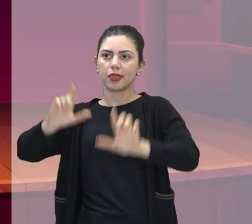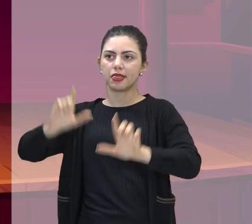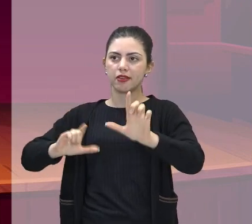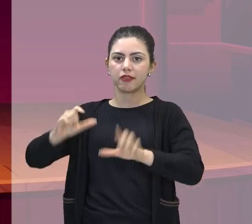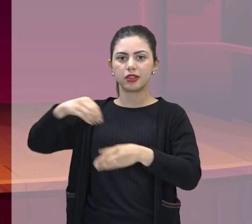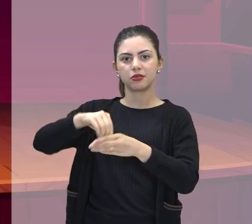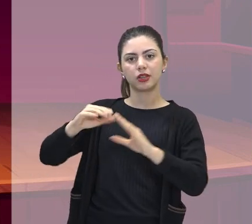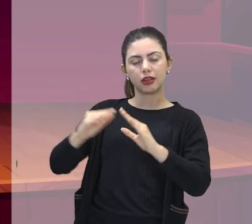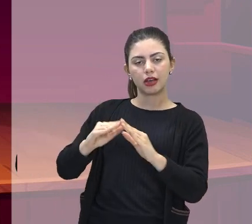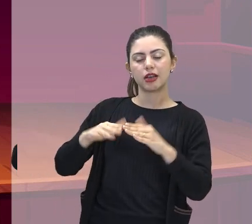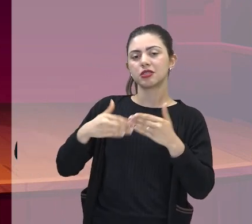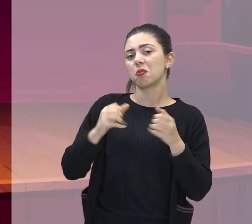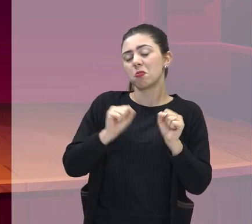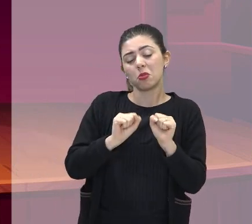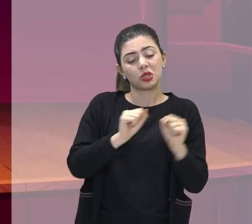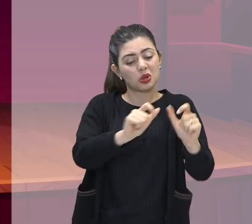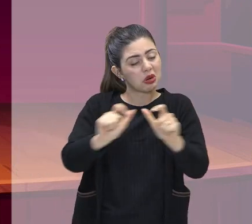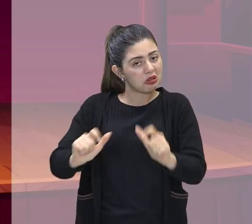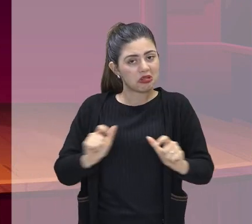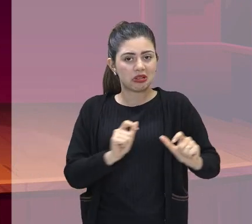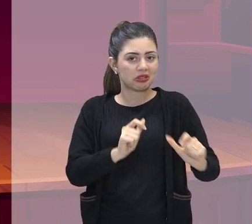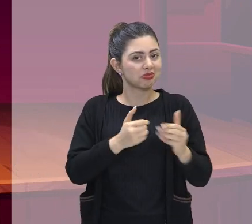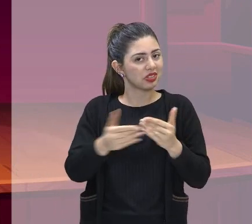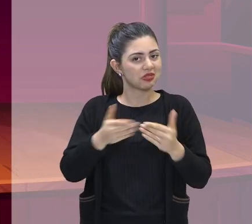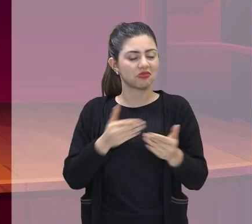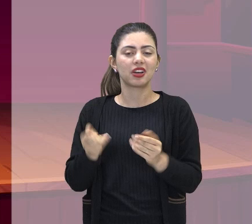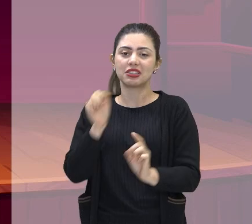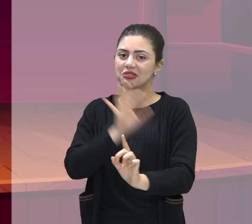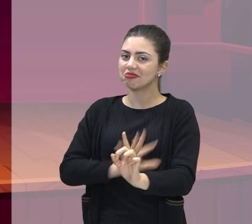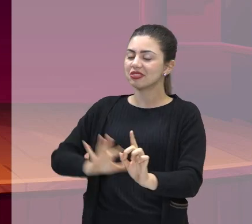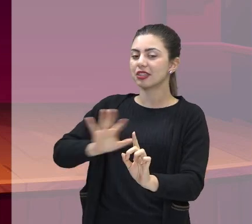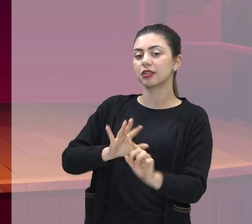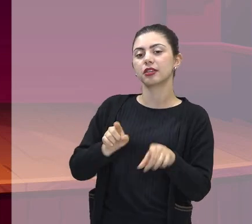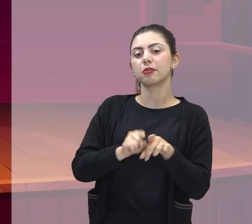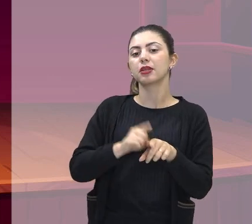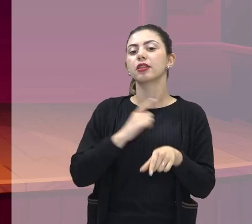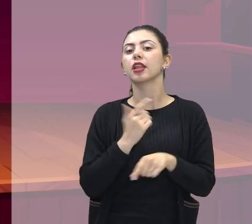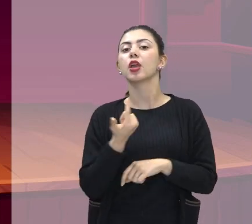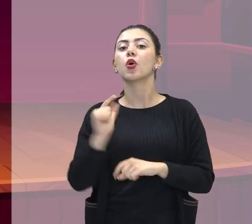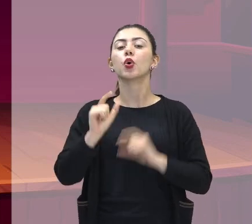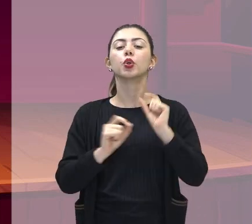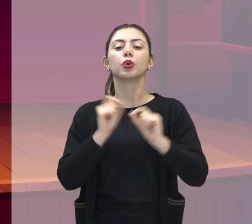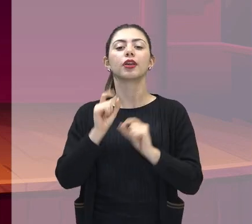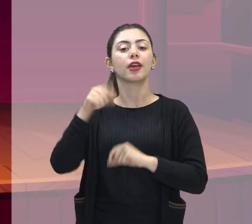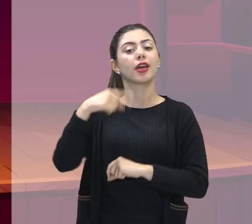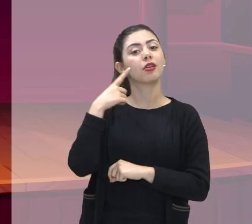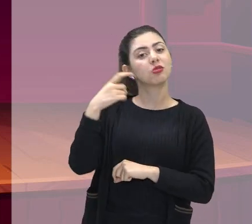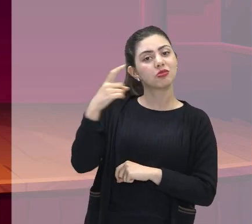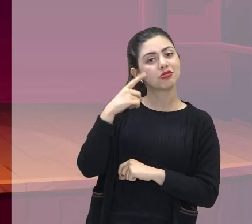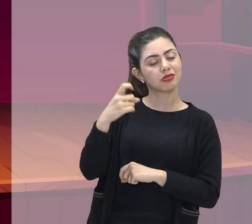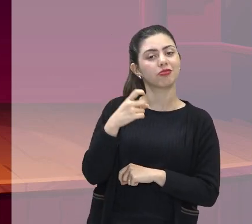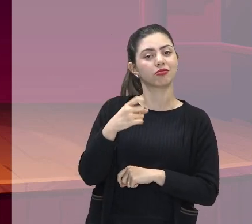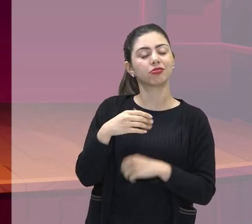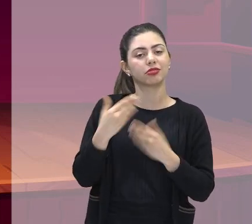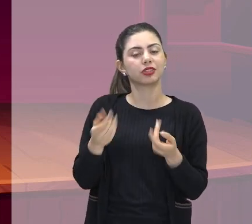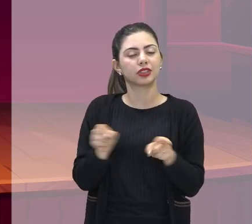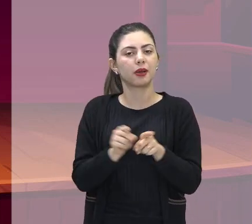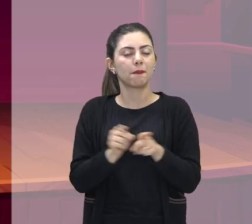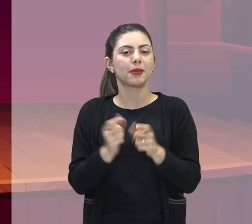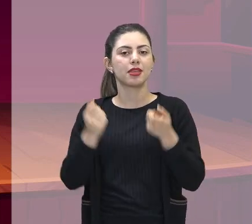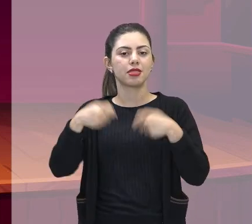um outro ambiente. Então, o cenário, ele vai criar essa ambientação. E a gente tem também a utilização dos efeitos sonoros, que